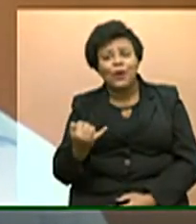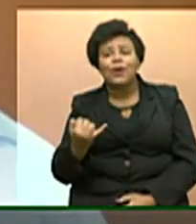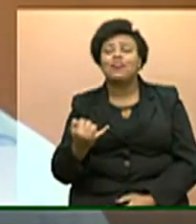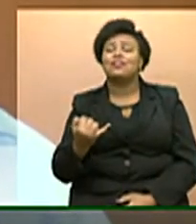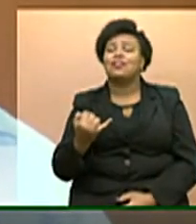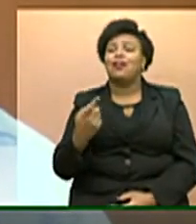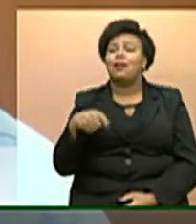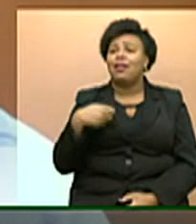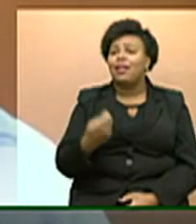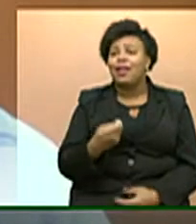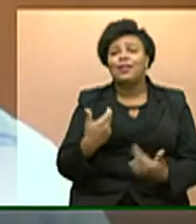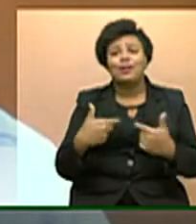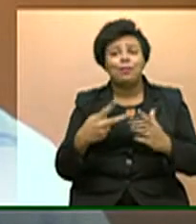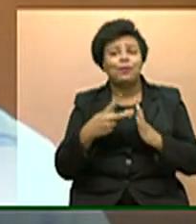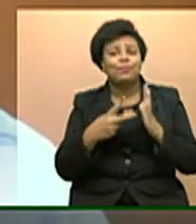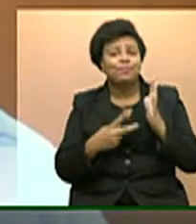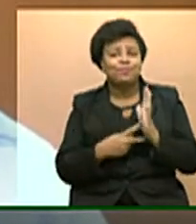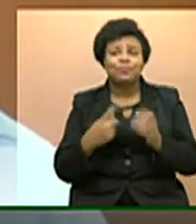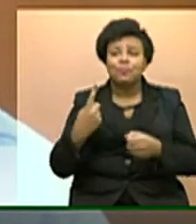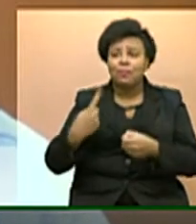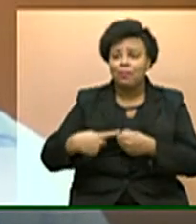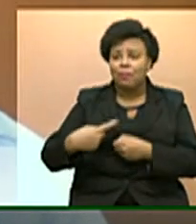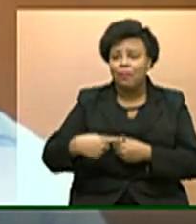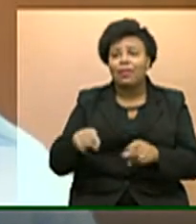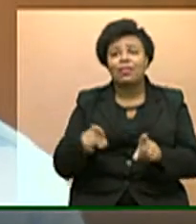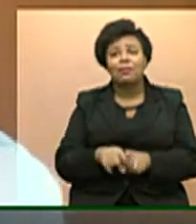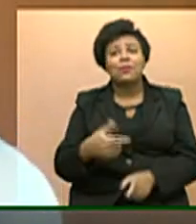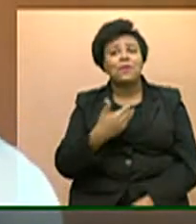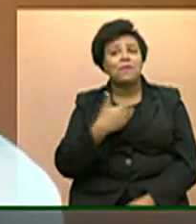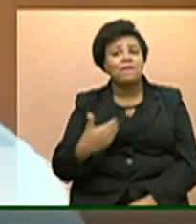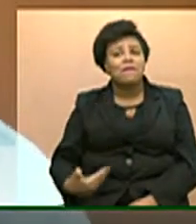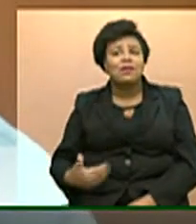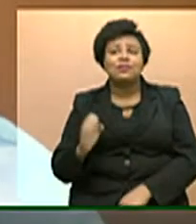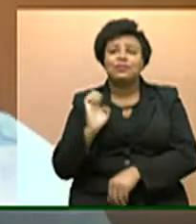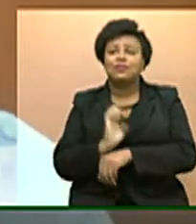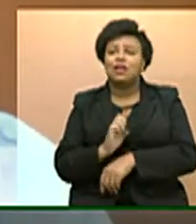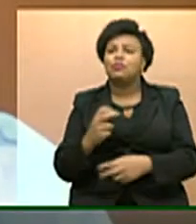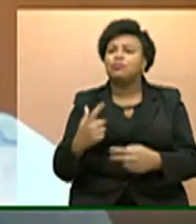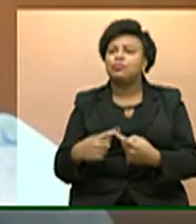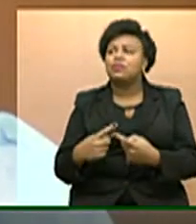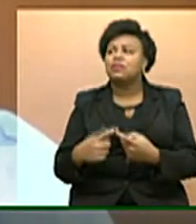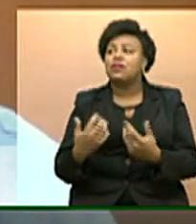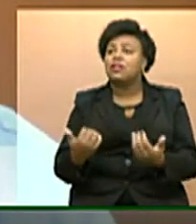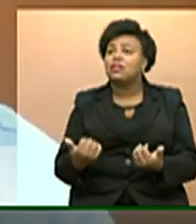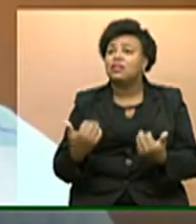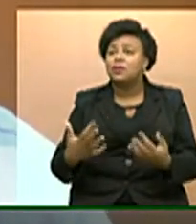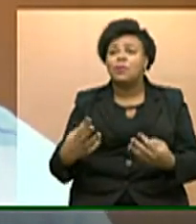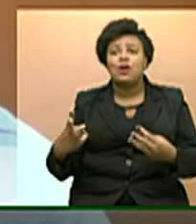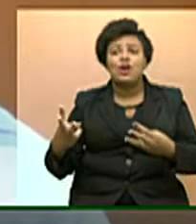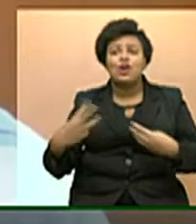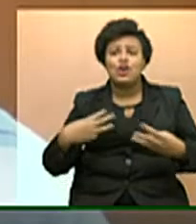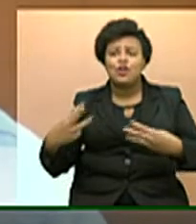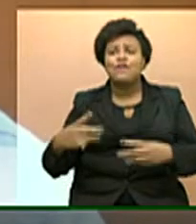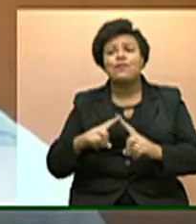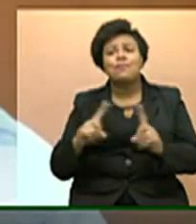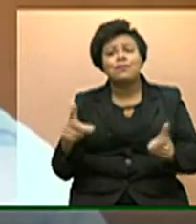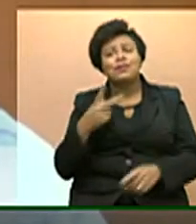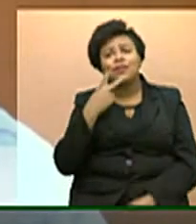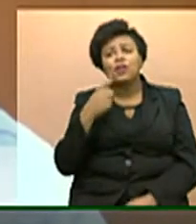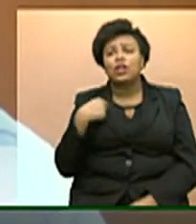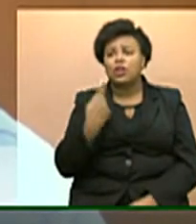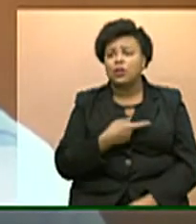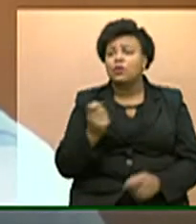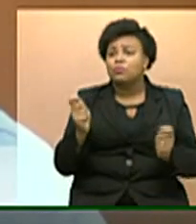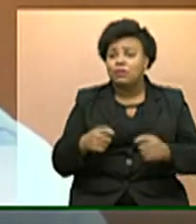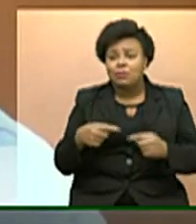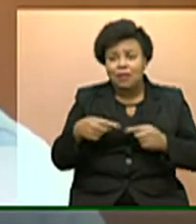neste projeto, ao município de Nova Pádua e também ao governo do Estado por tomar este gesto de ceder a rodovia. Mas reitero, que a gente possa